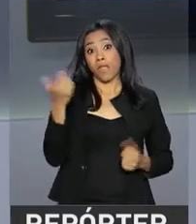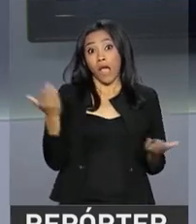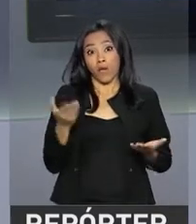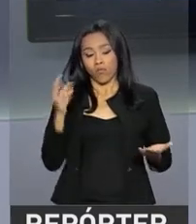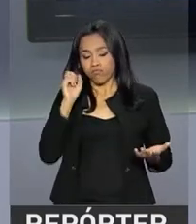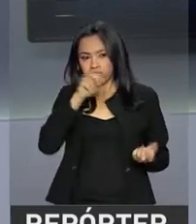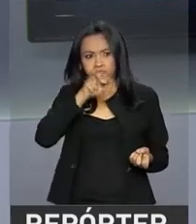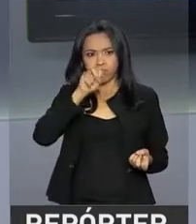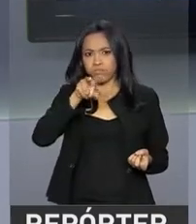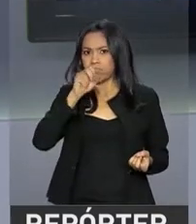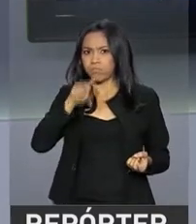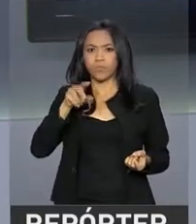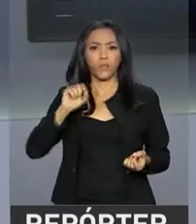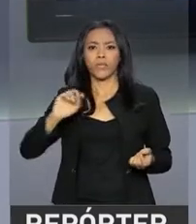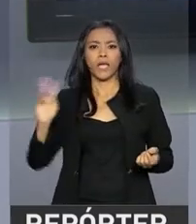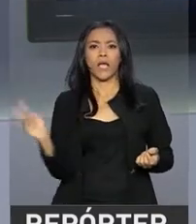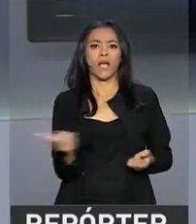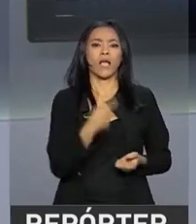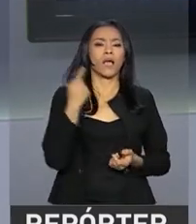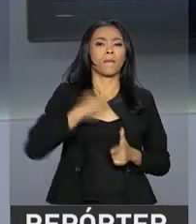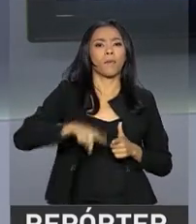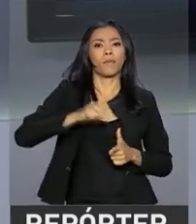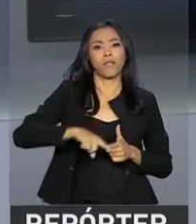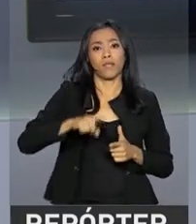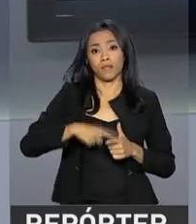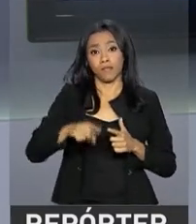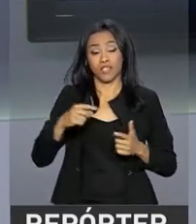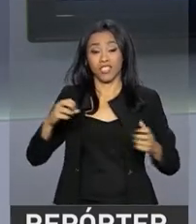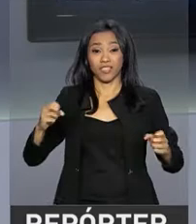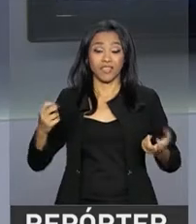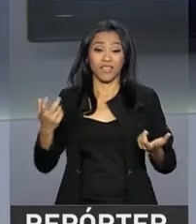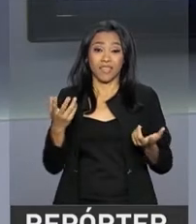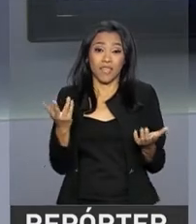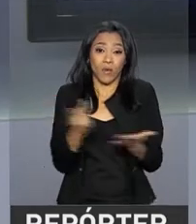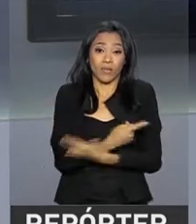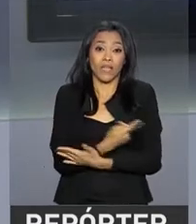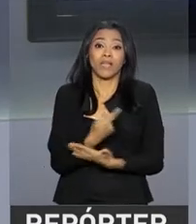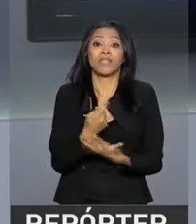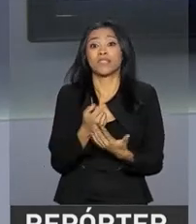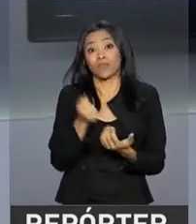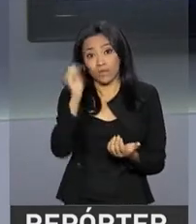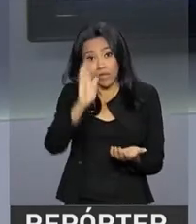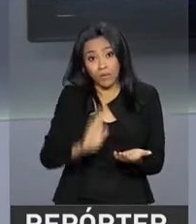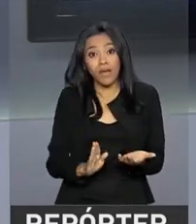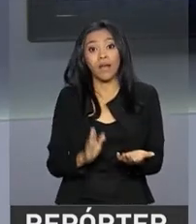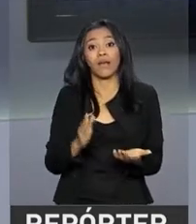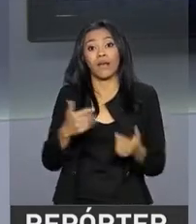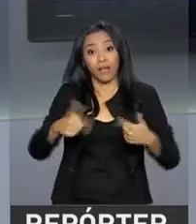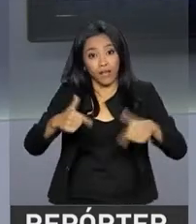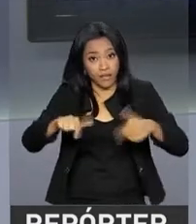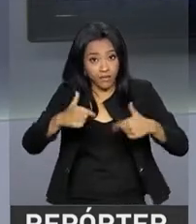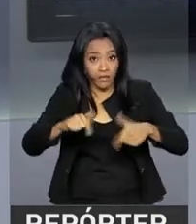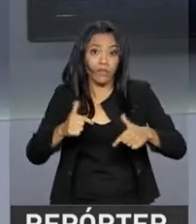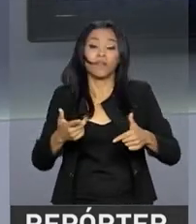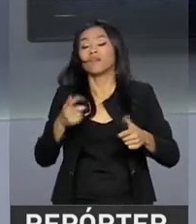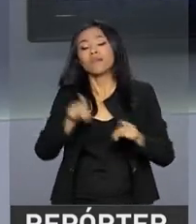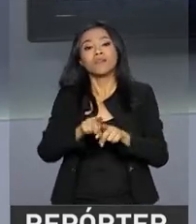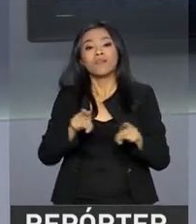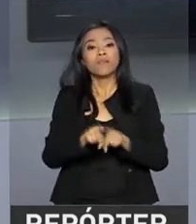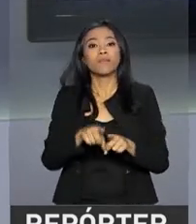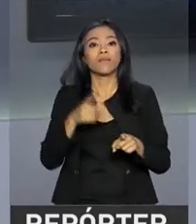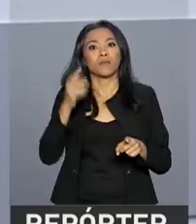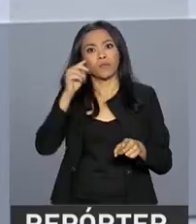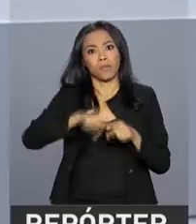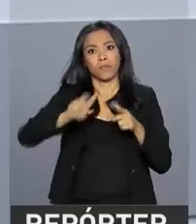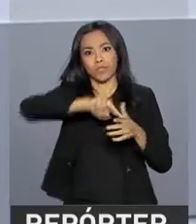número de acidentes de trabalho, o Ministério do Trabalho lançou uma campanha para prevenir as doenças ocupacionais e também as quedas de